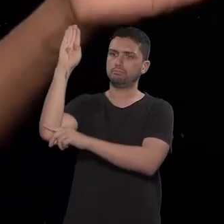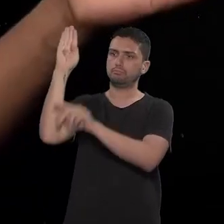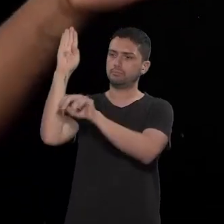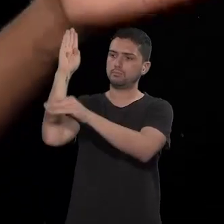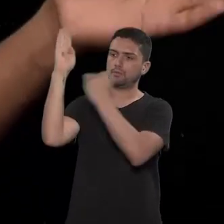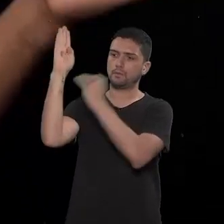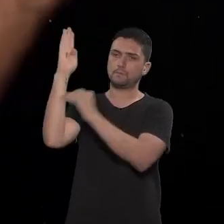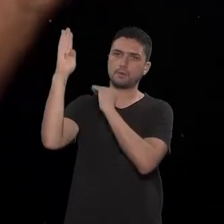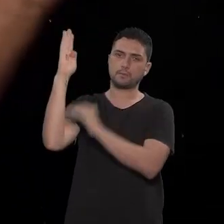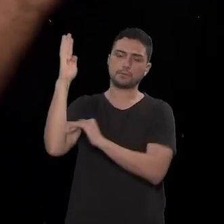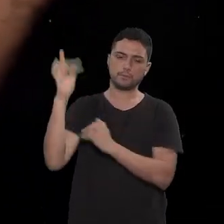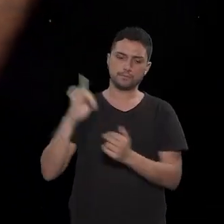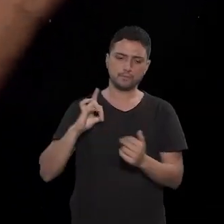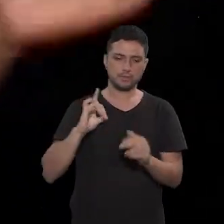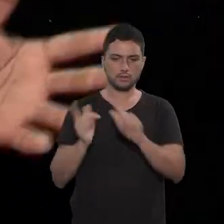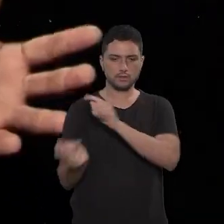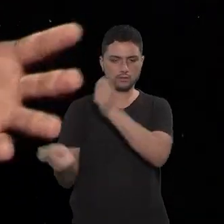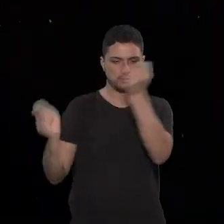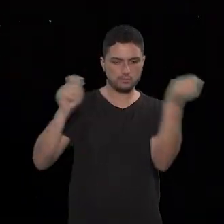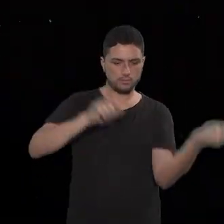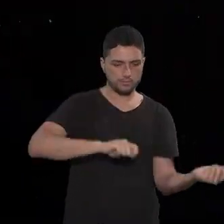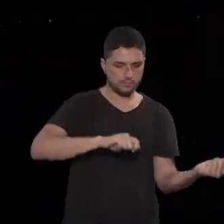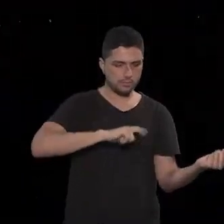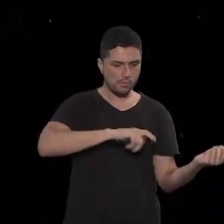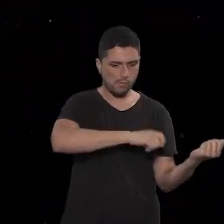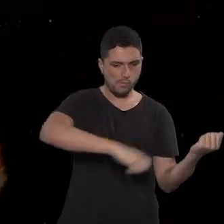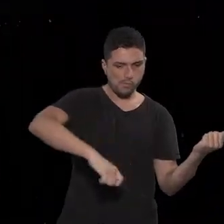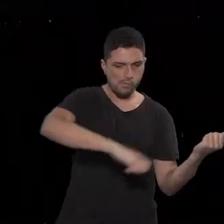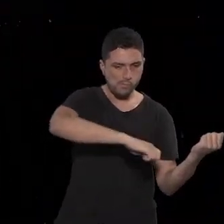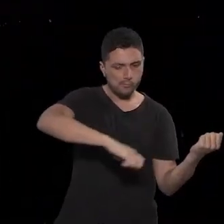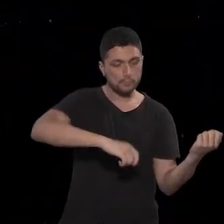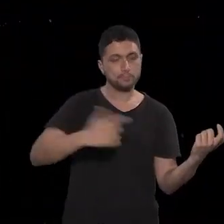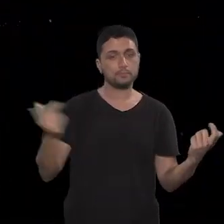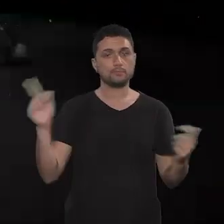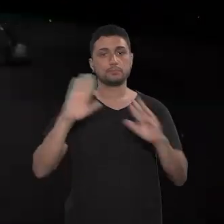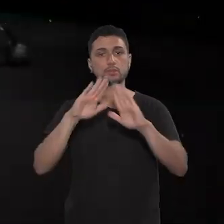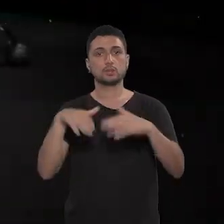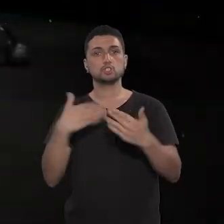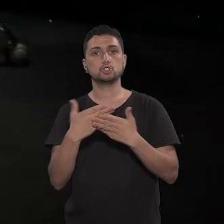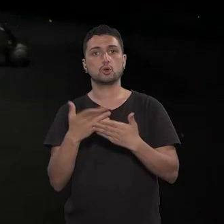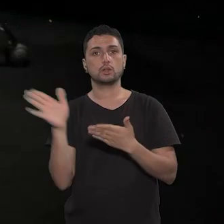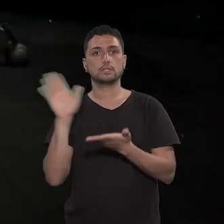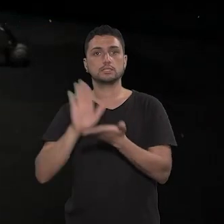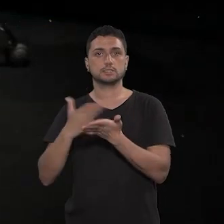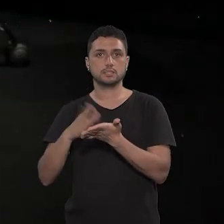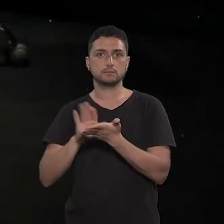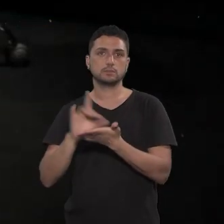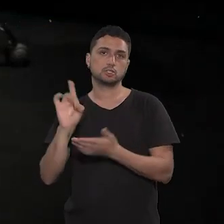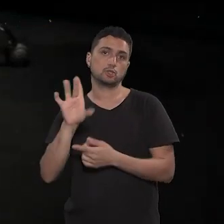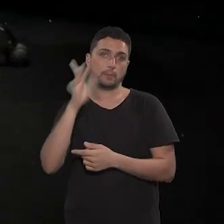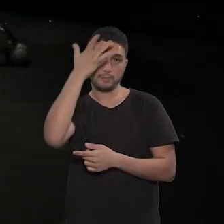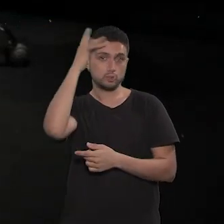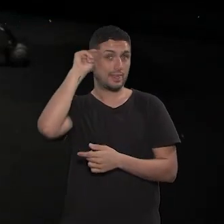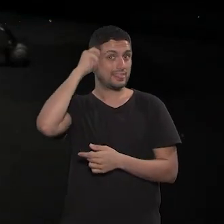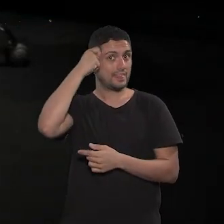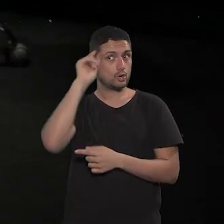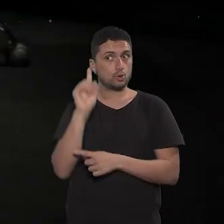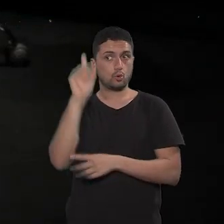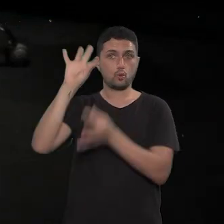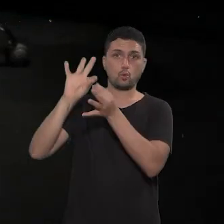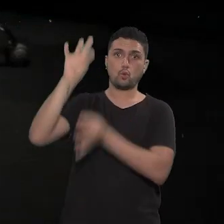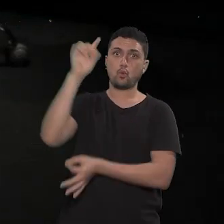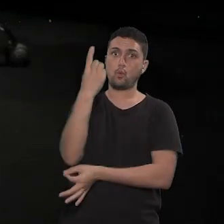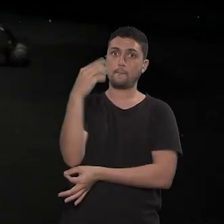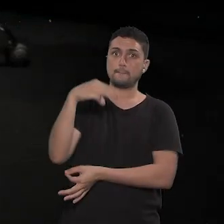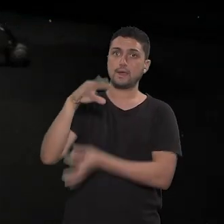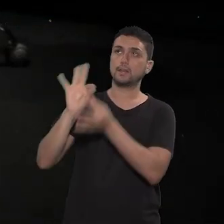árvore, bem provável nessa época da escravidão, tocado deitado, né? E na escola de samba ele era tocado só por negros de